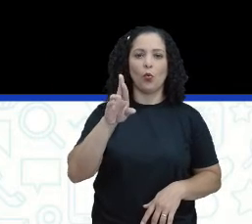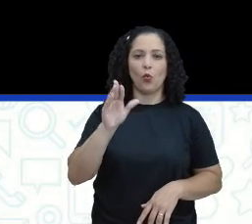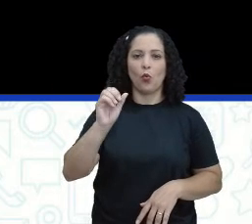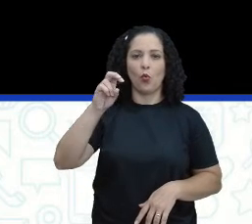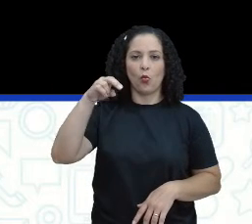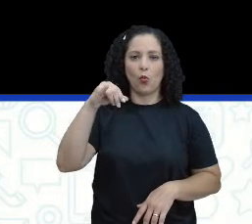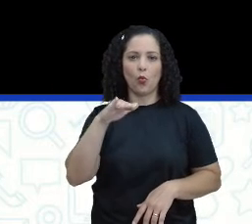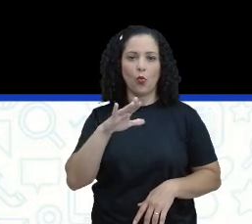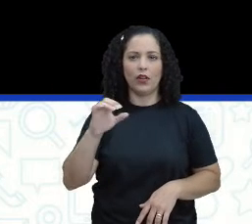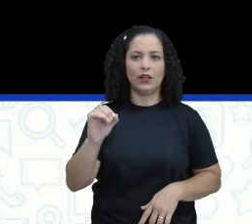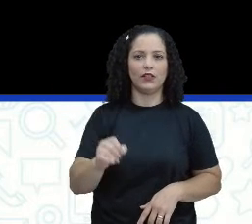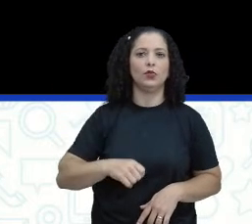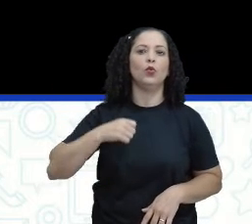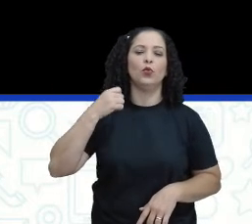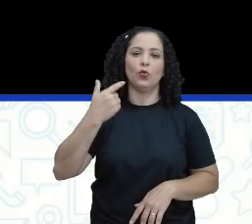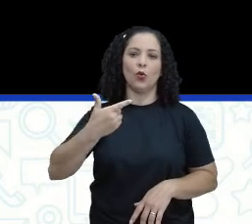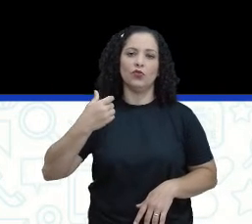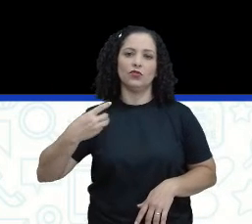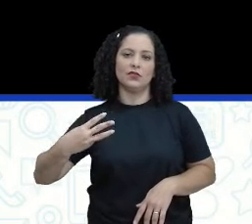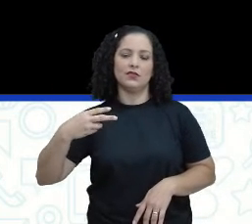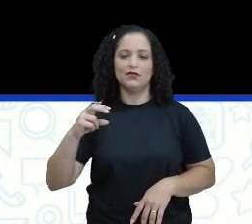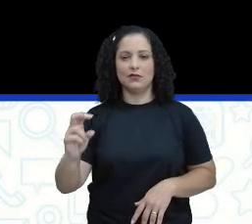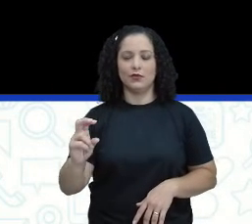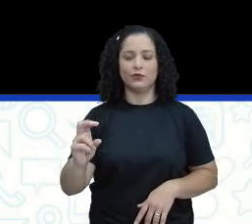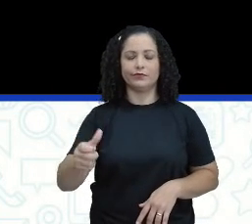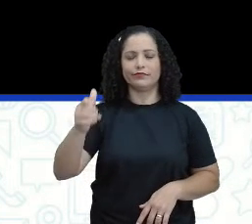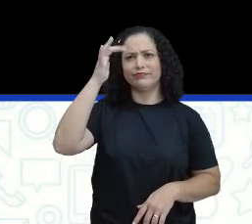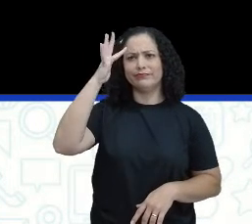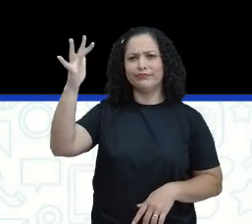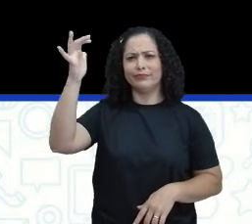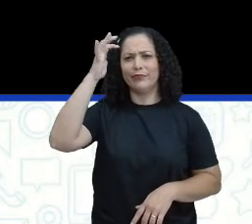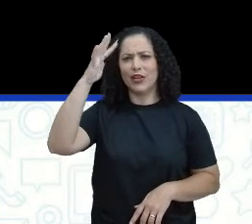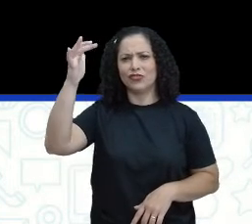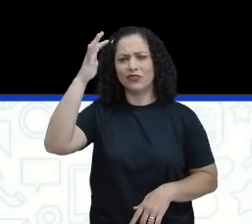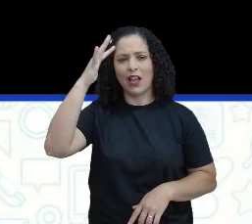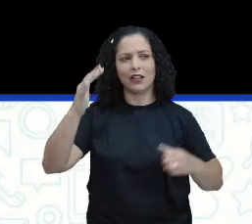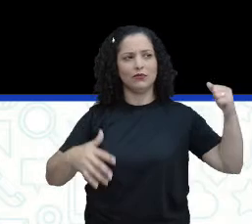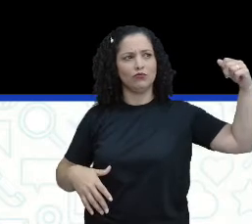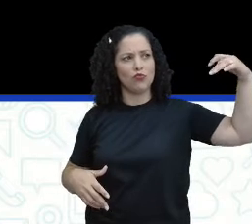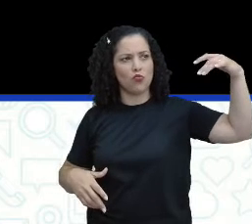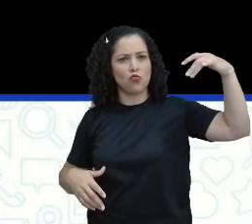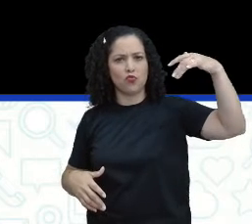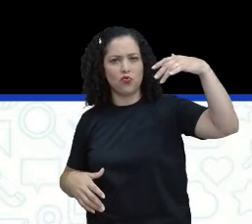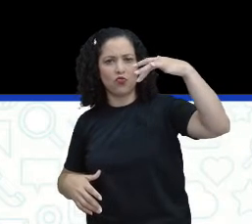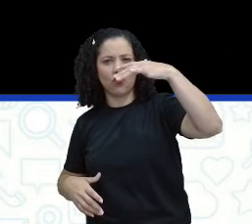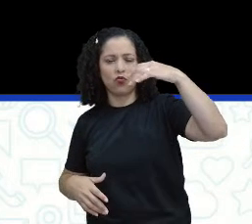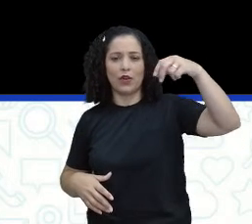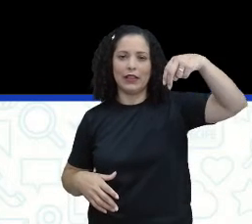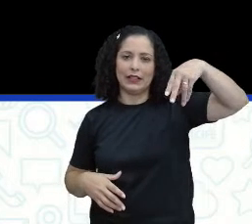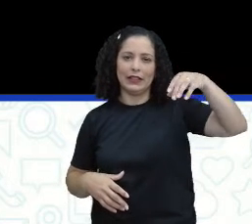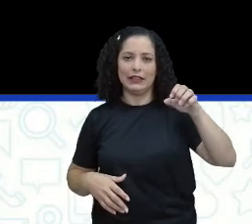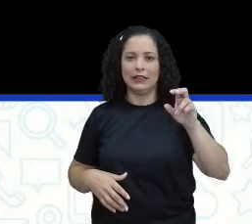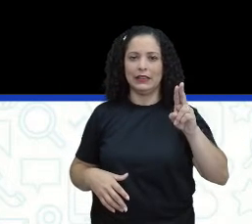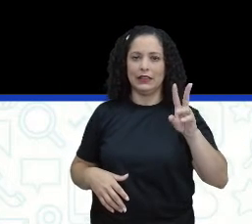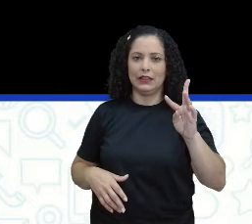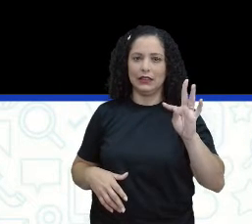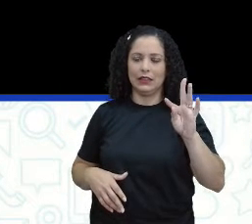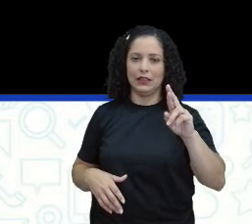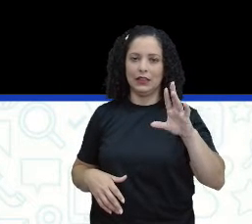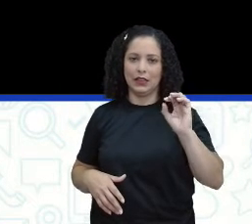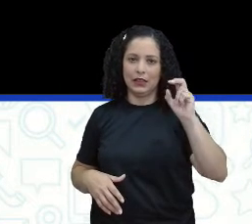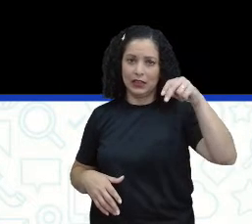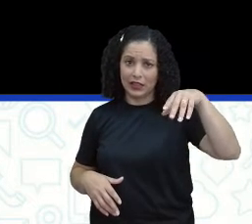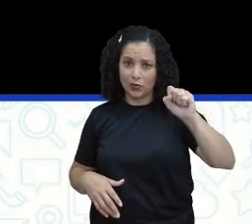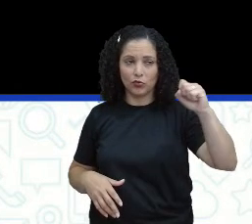vamos imaginar aí que nêutrons vão na direção, né, desse átomo de urânio. E o que é que